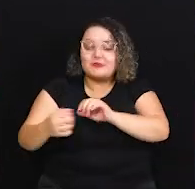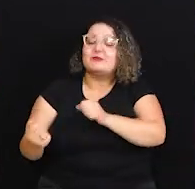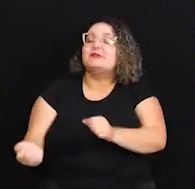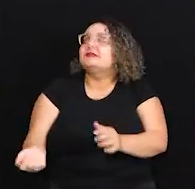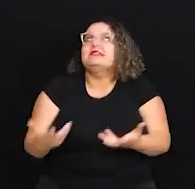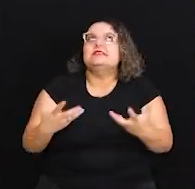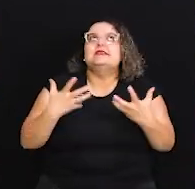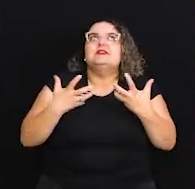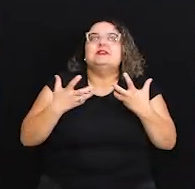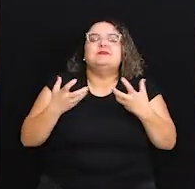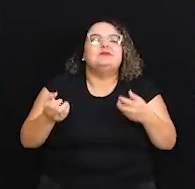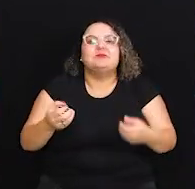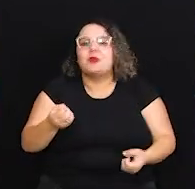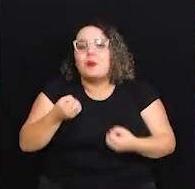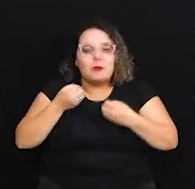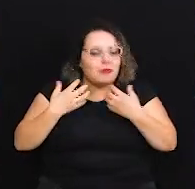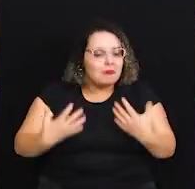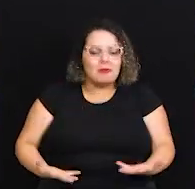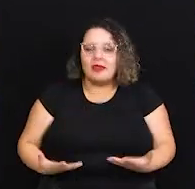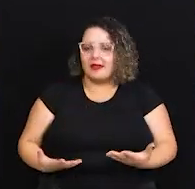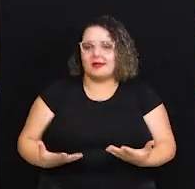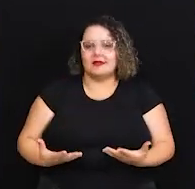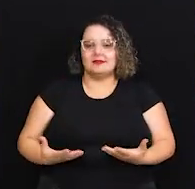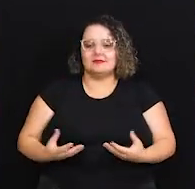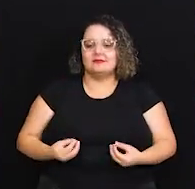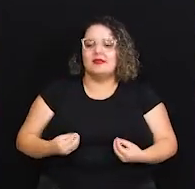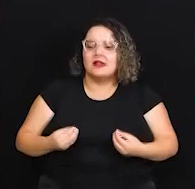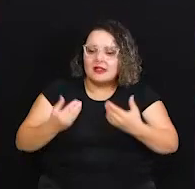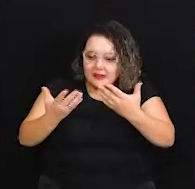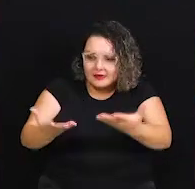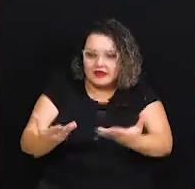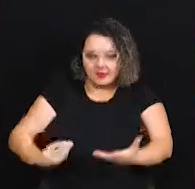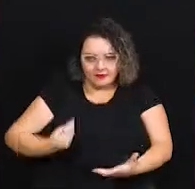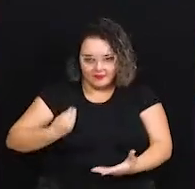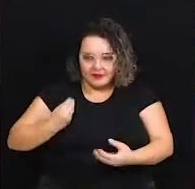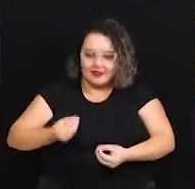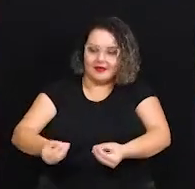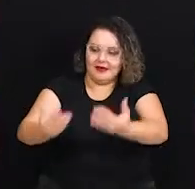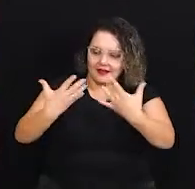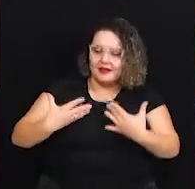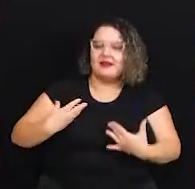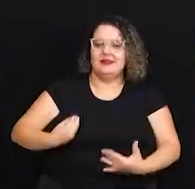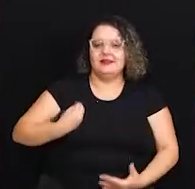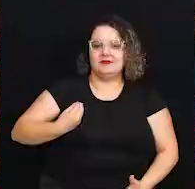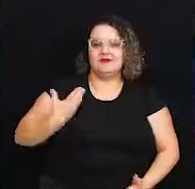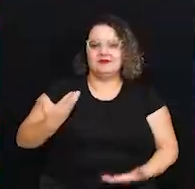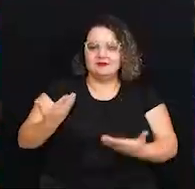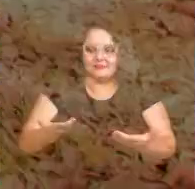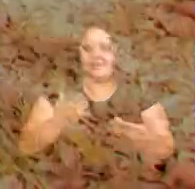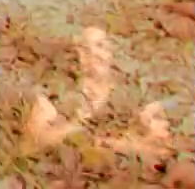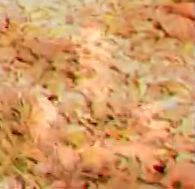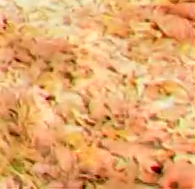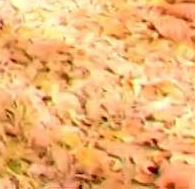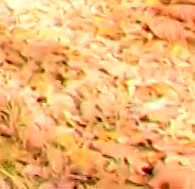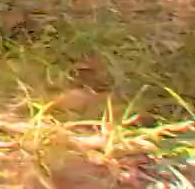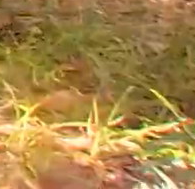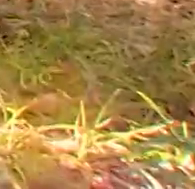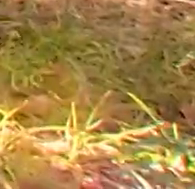acaricia a natureza, garante a vida dela e ela te garante a vida, garantindo qualidade de vida e ar puro para você.